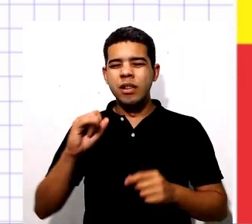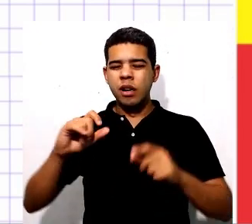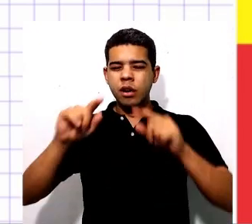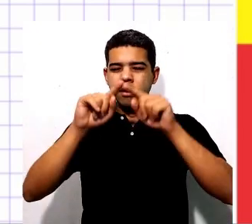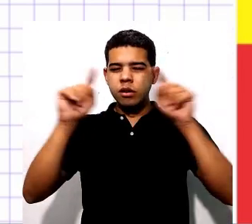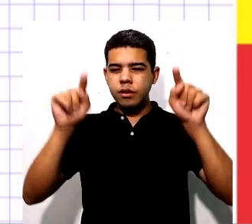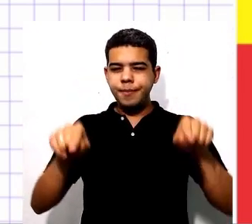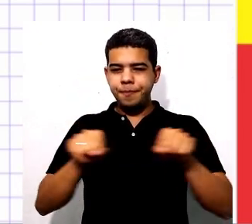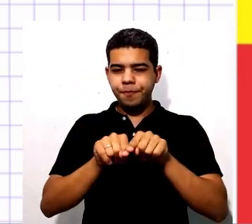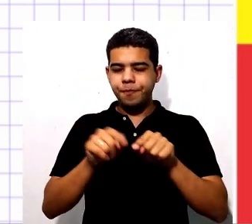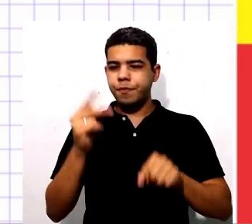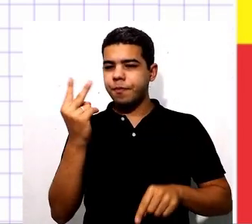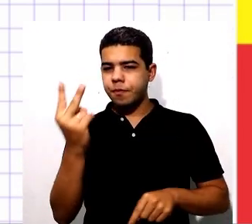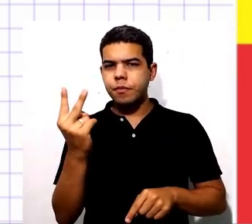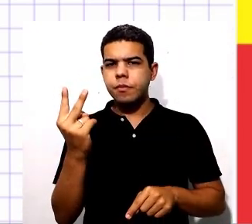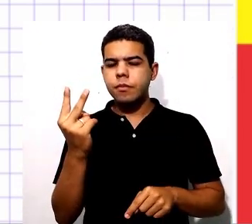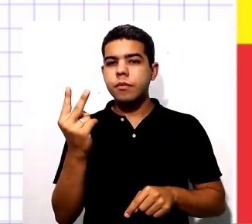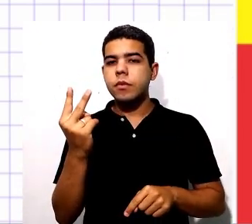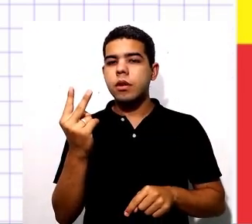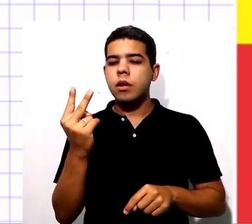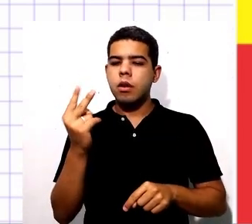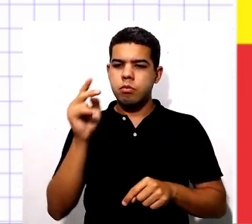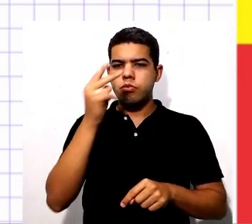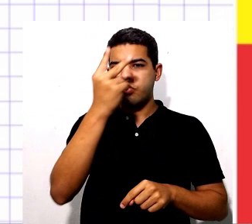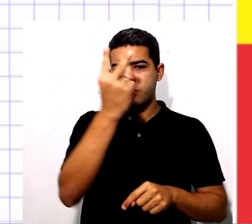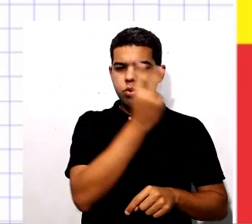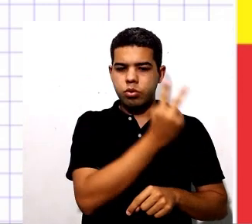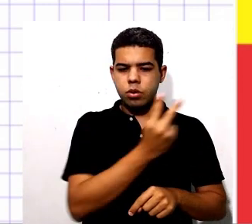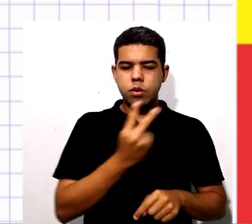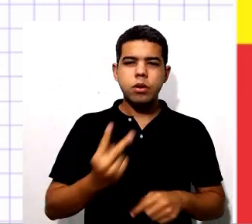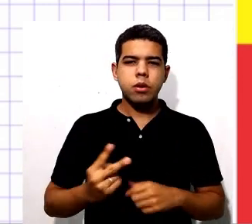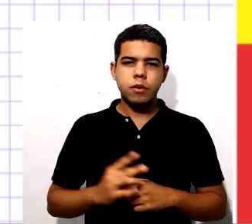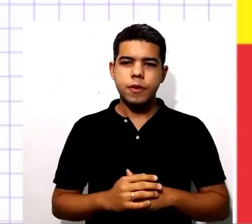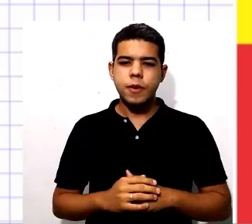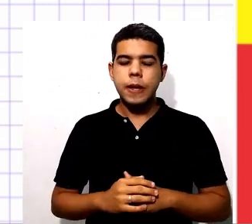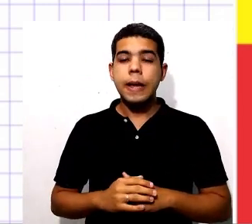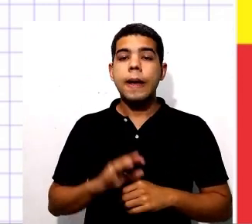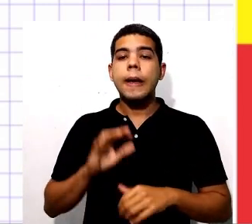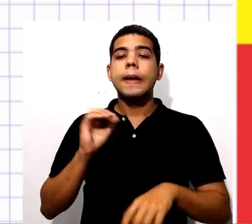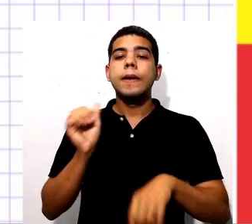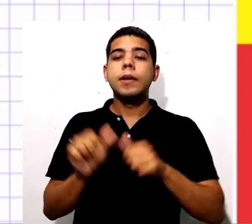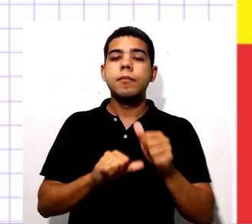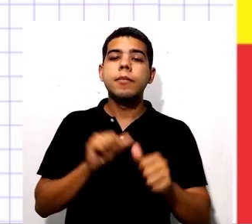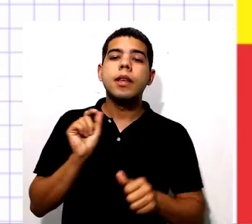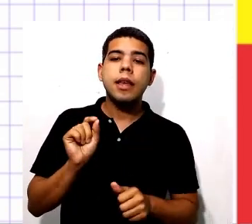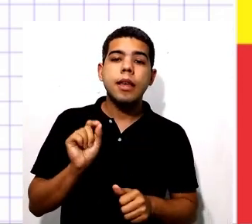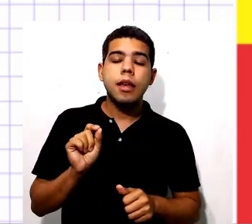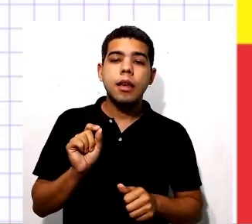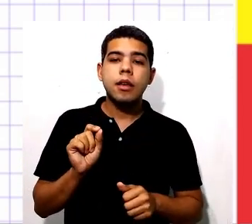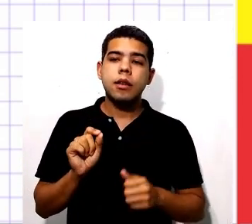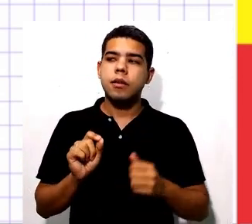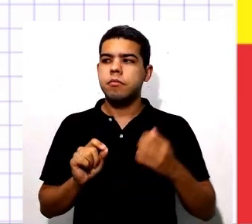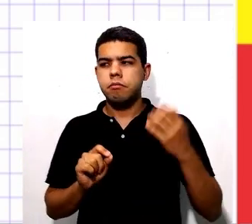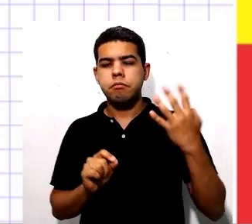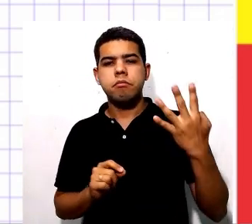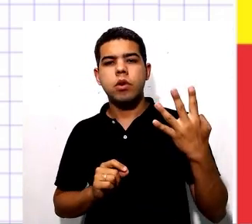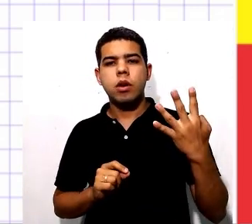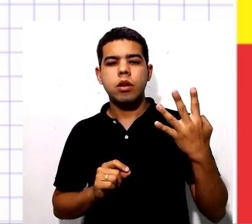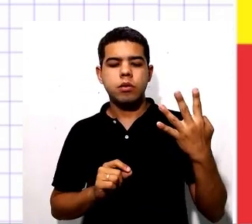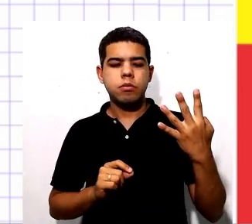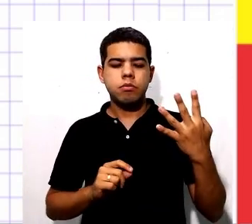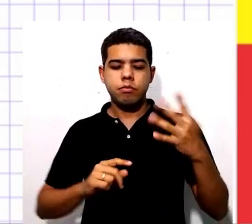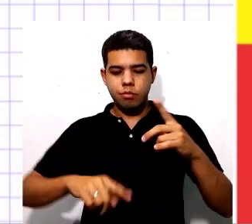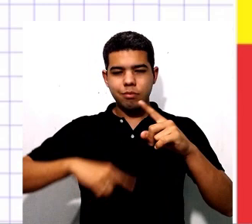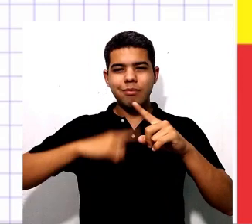quadrado, todos os lados são 2. Beleza? Aí eu vou para quem? 4. O que aconteceu? Multiplicou por 2. Então, dobrei, ó.